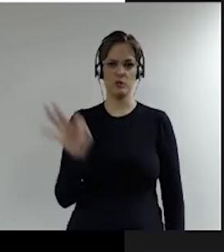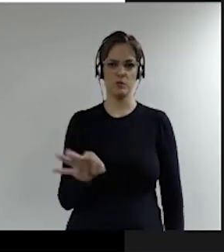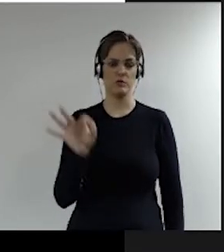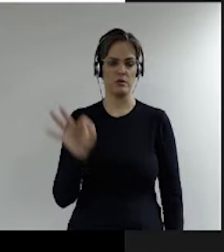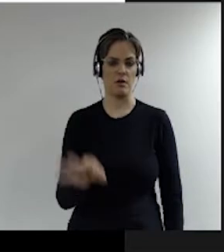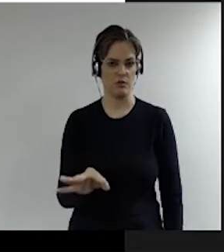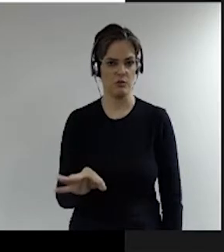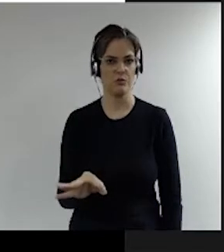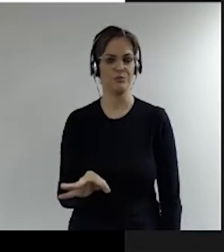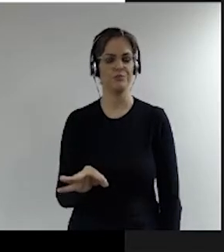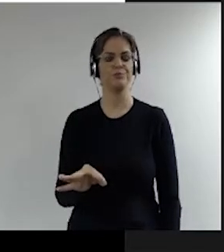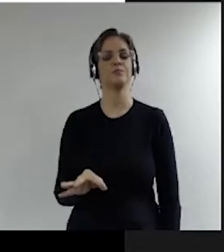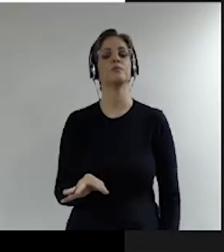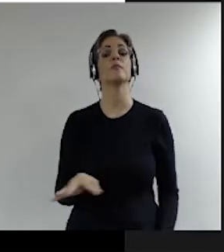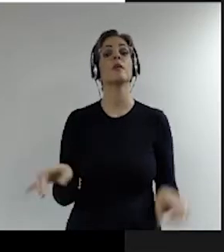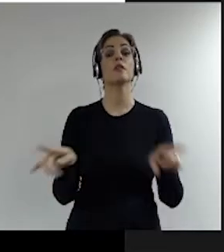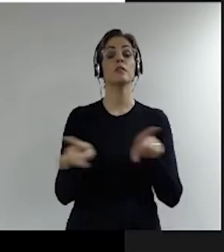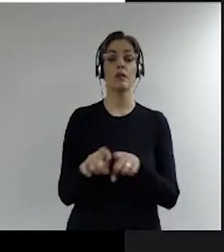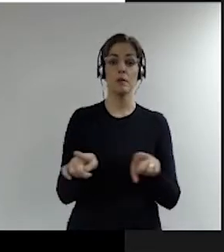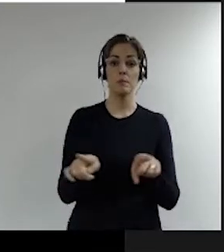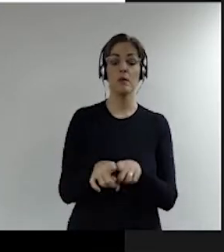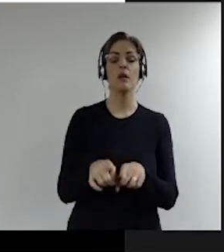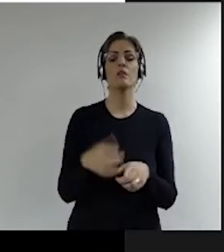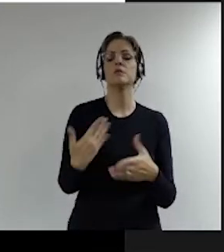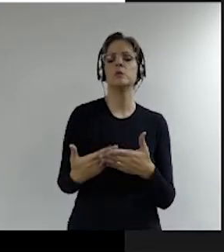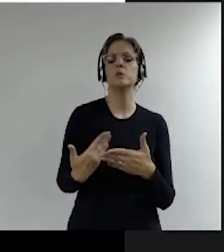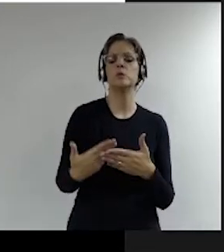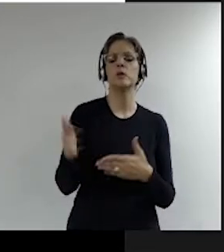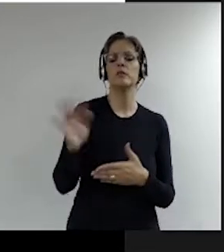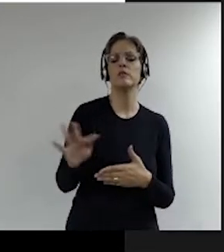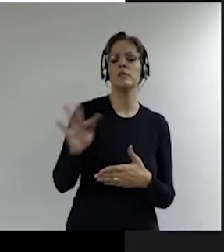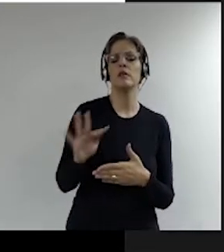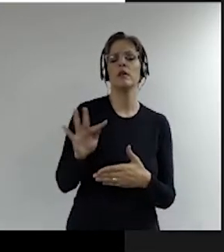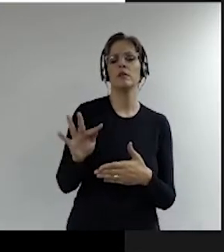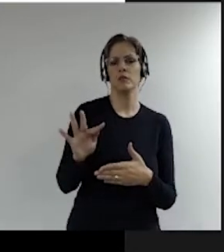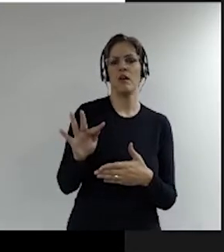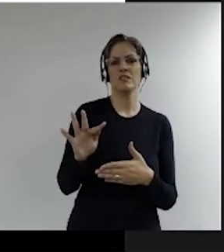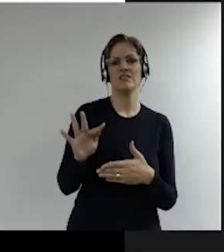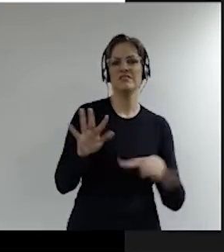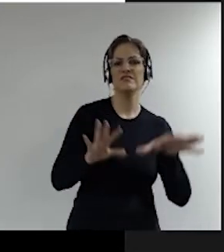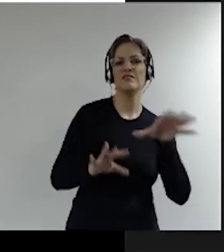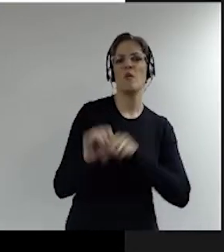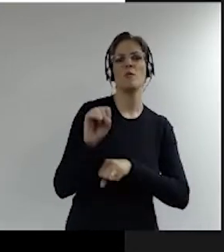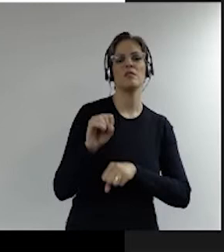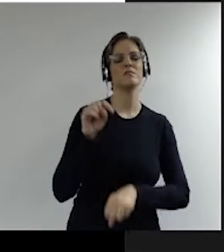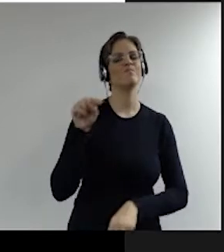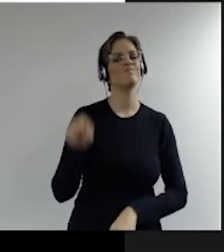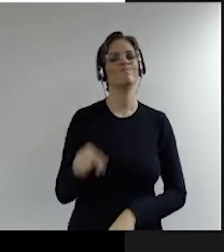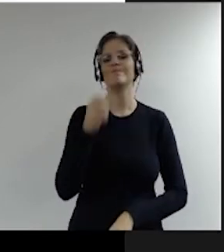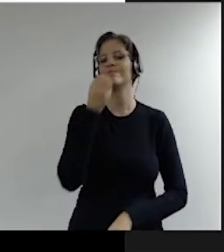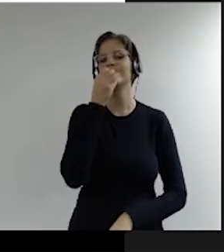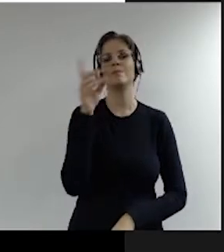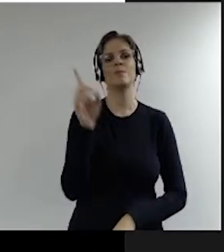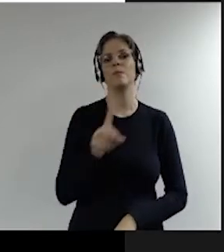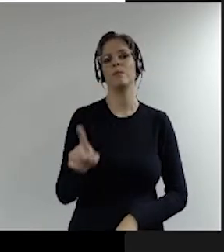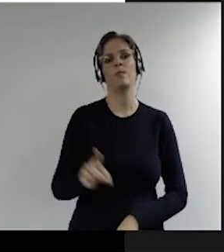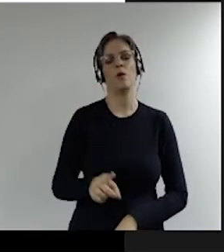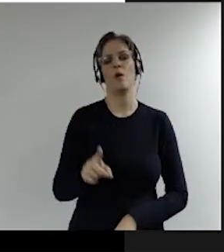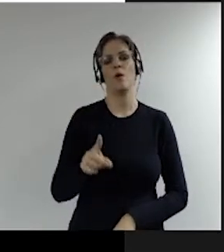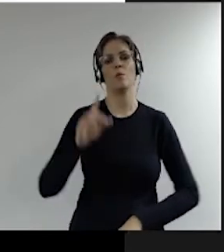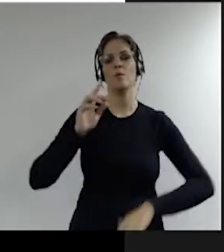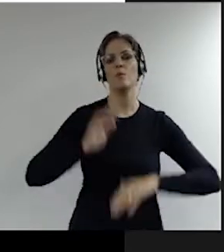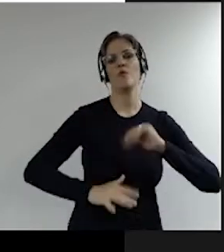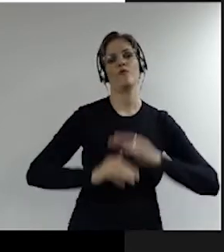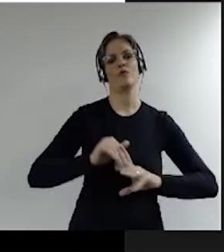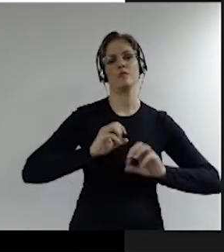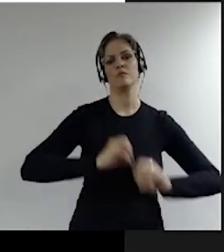professores, como a formação que eles recebem no ensino superior não é preparatória para a profissão